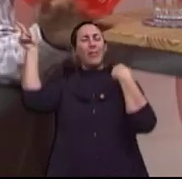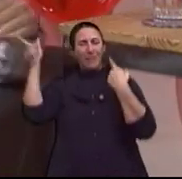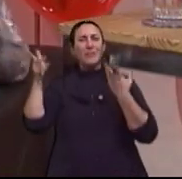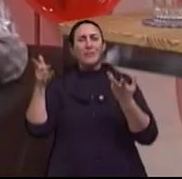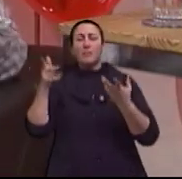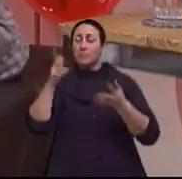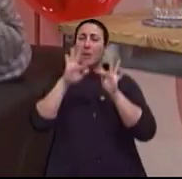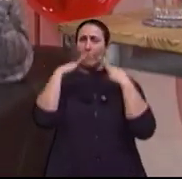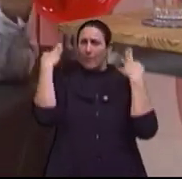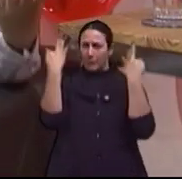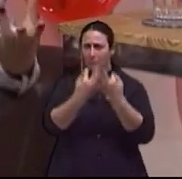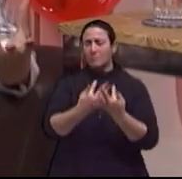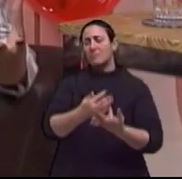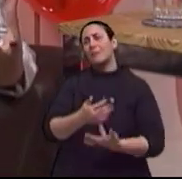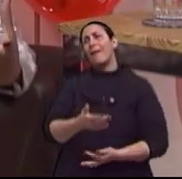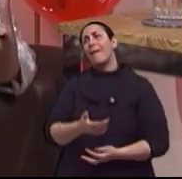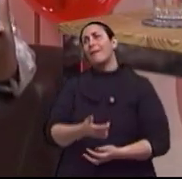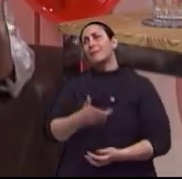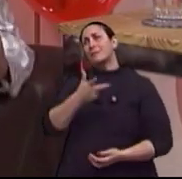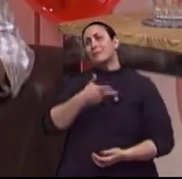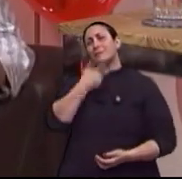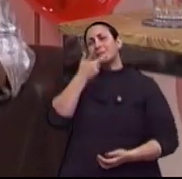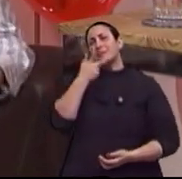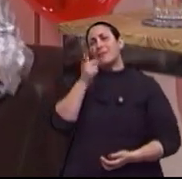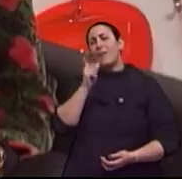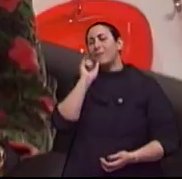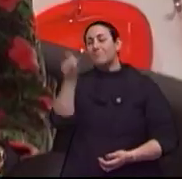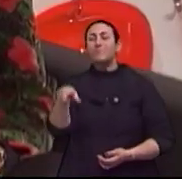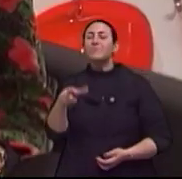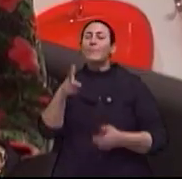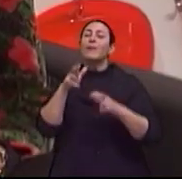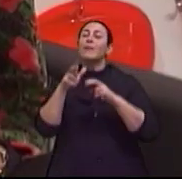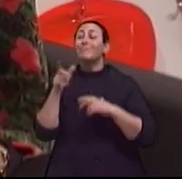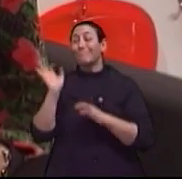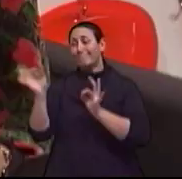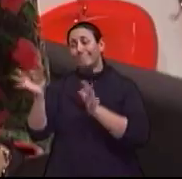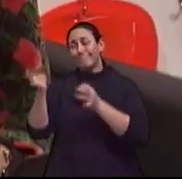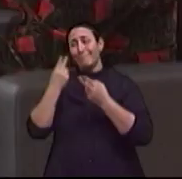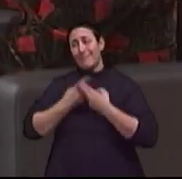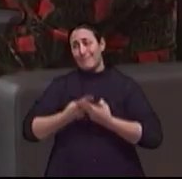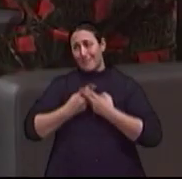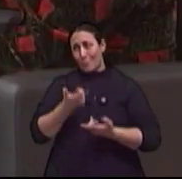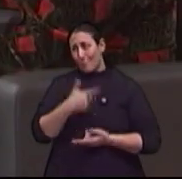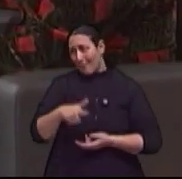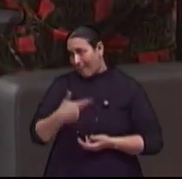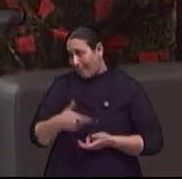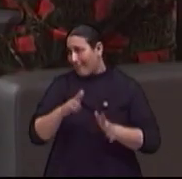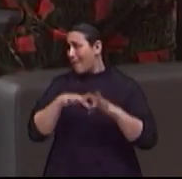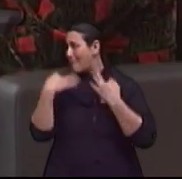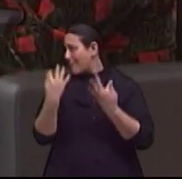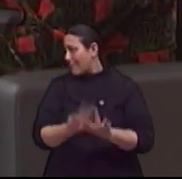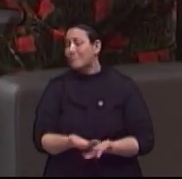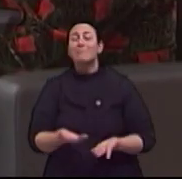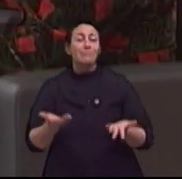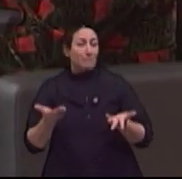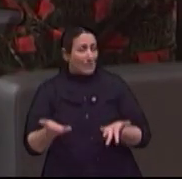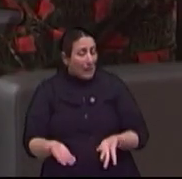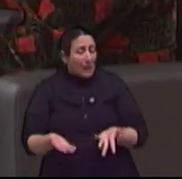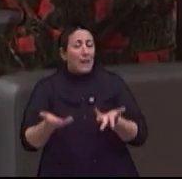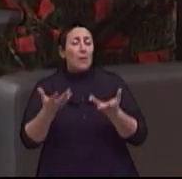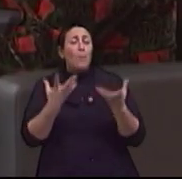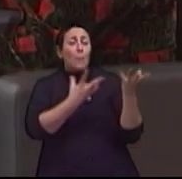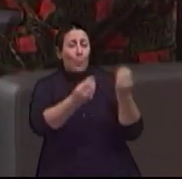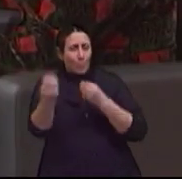né que começam com aquela cobrança exata a falta de paciência fica então o que chega muito no